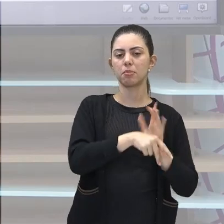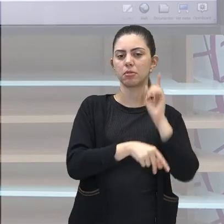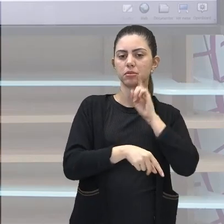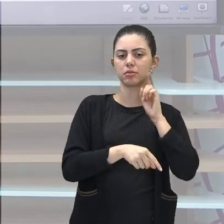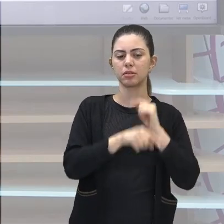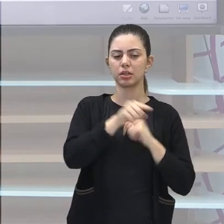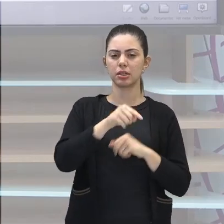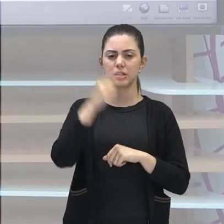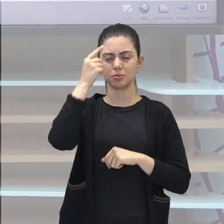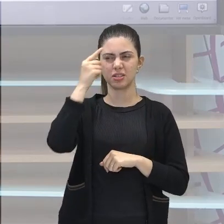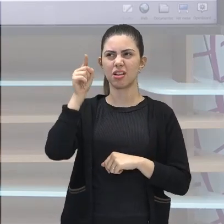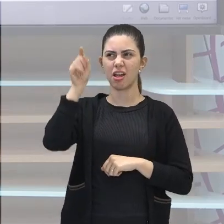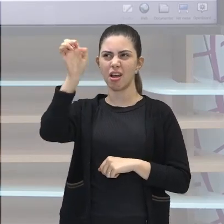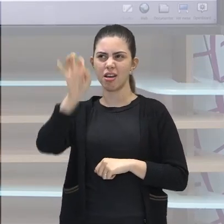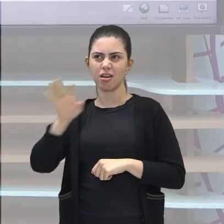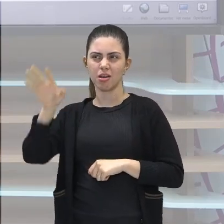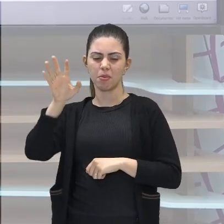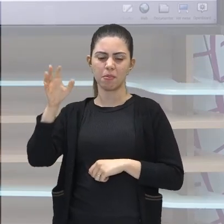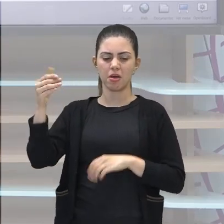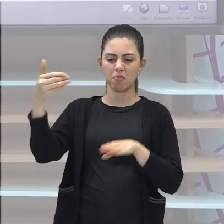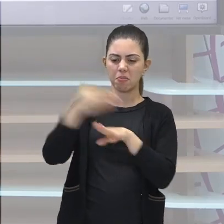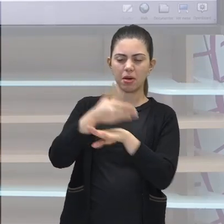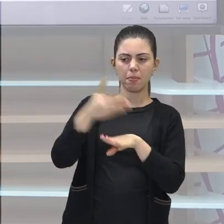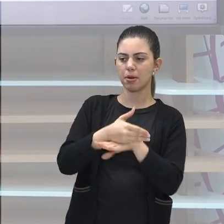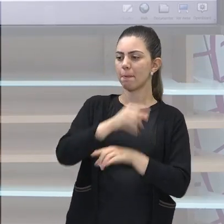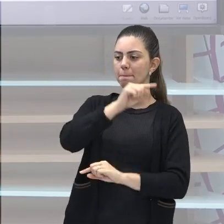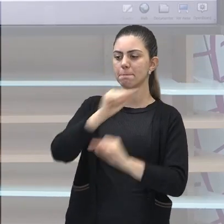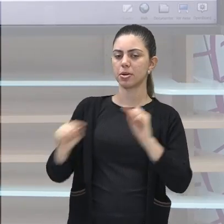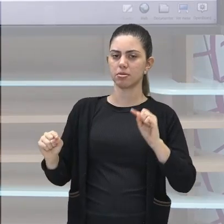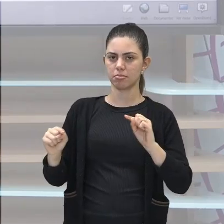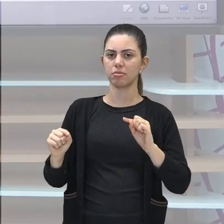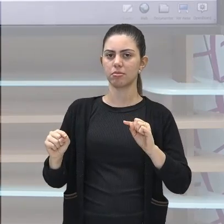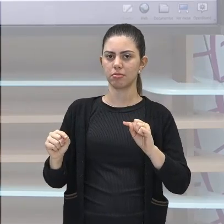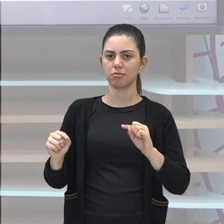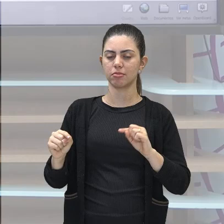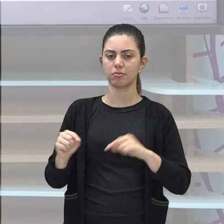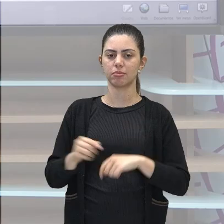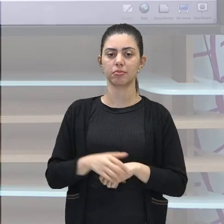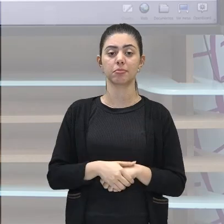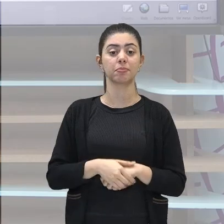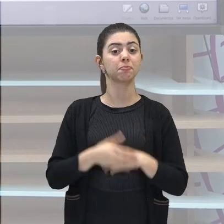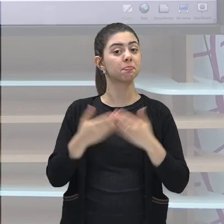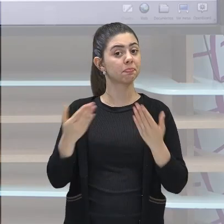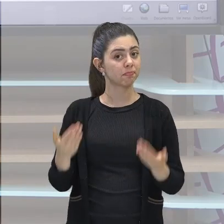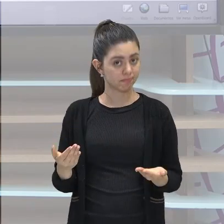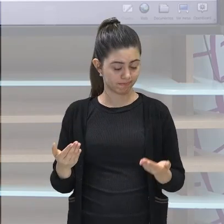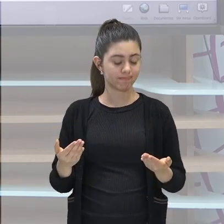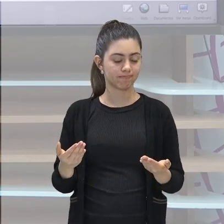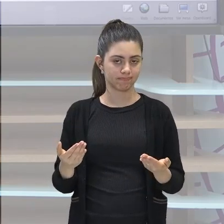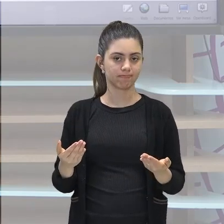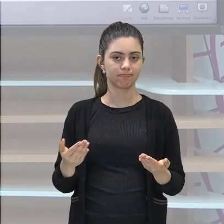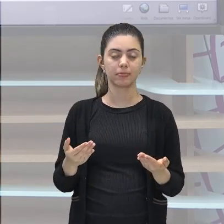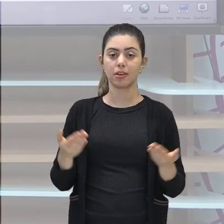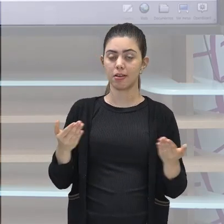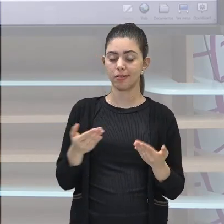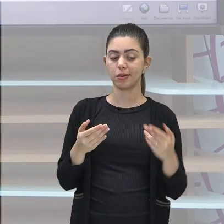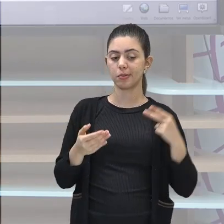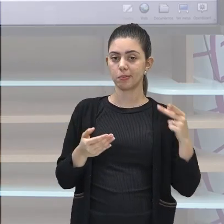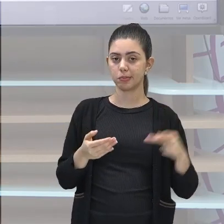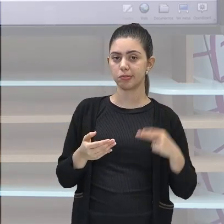tolerar europeus em nosso território. E é dentro dessa